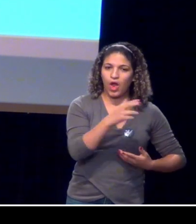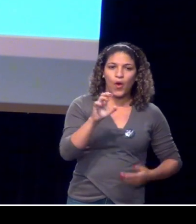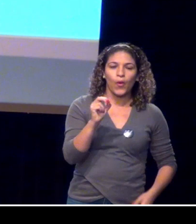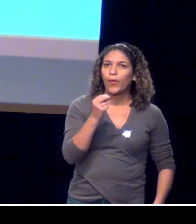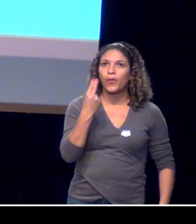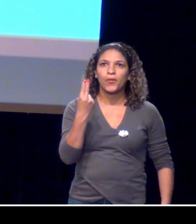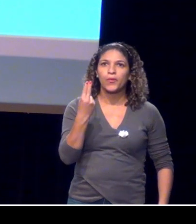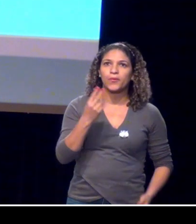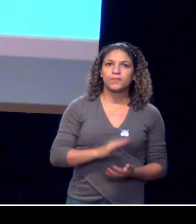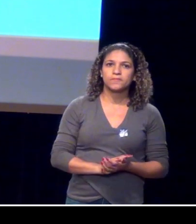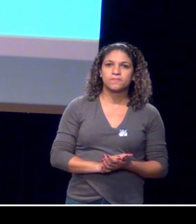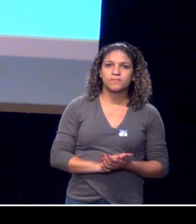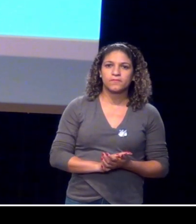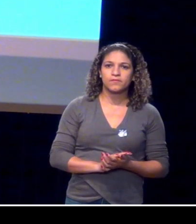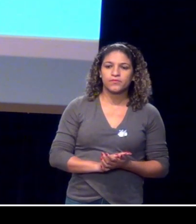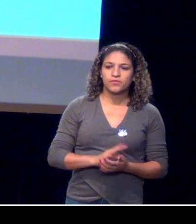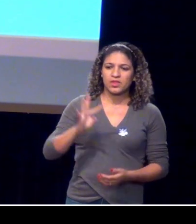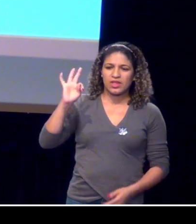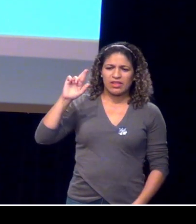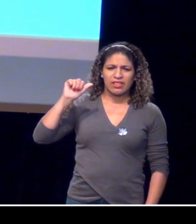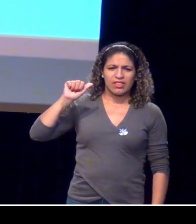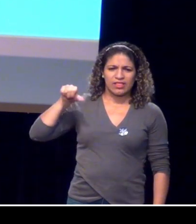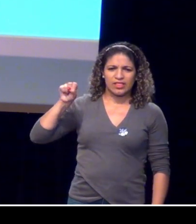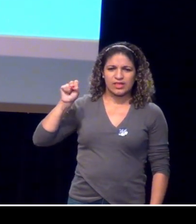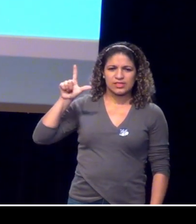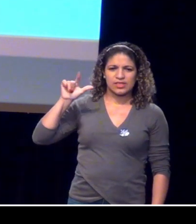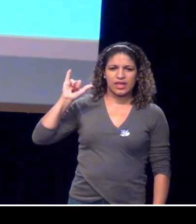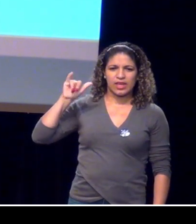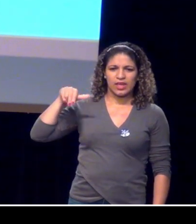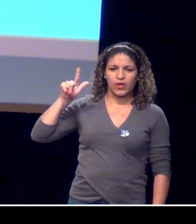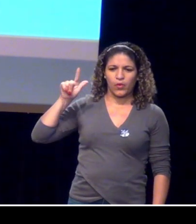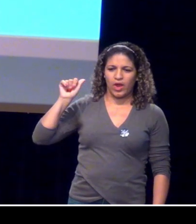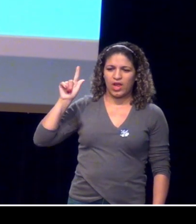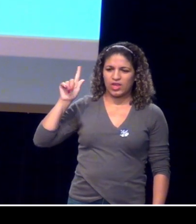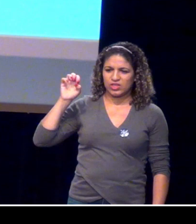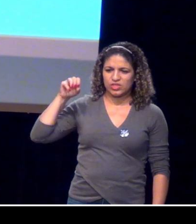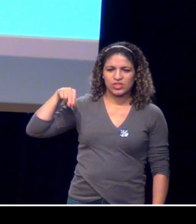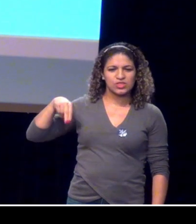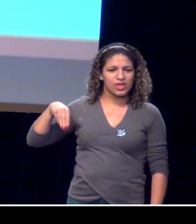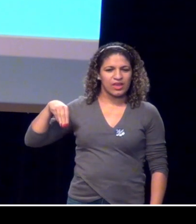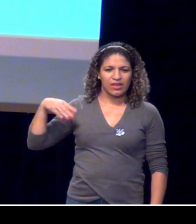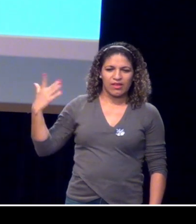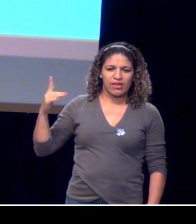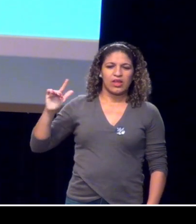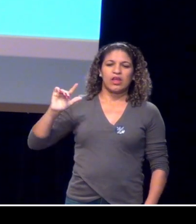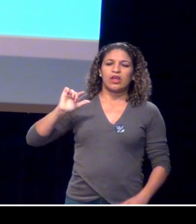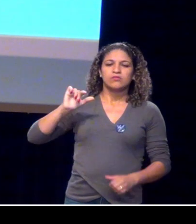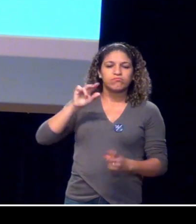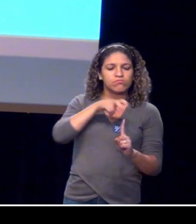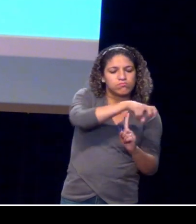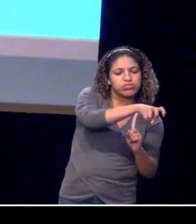ou uma translinguagem, como a gente chama hoje, onde eu posso, pela escrita, transitar